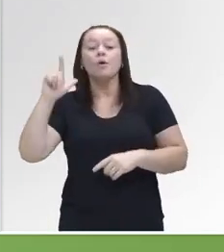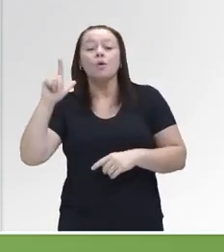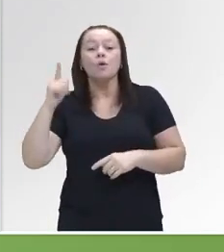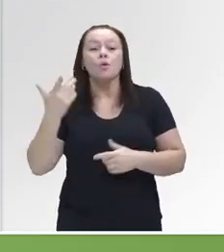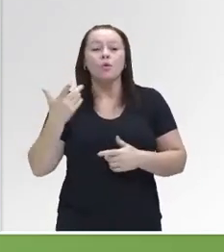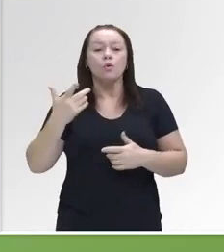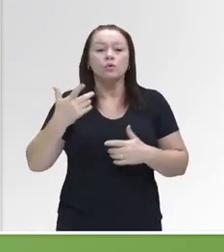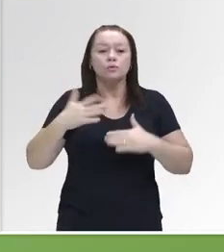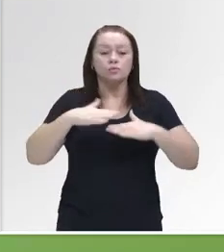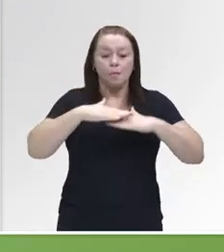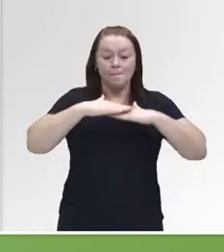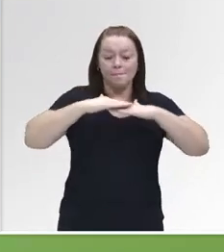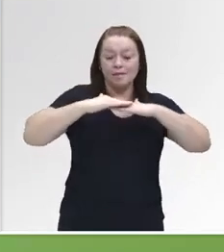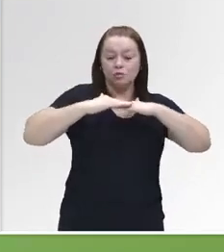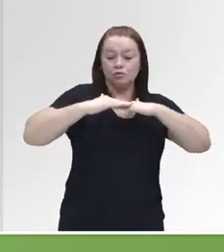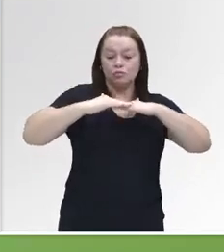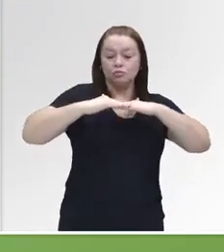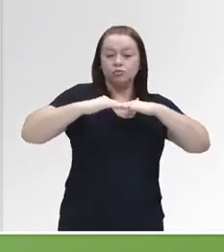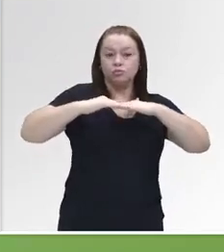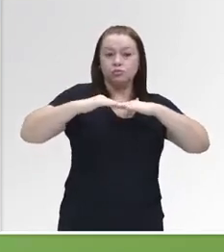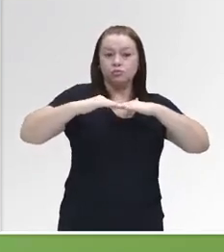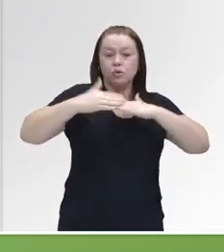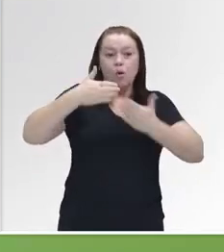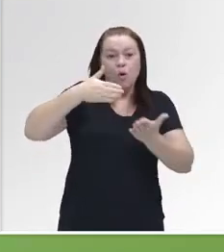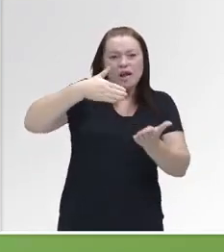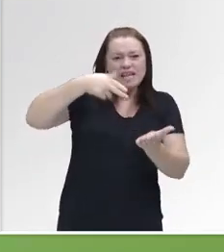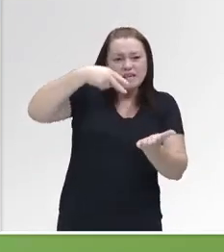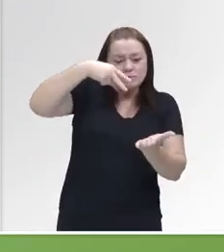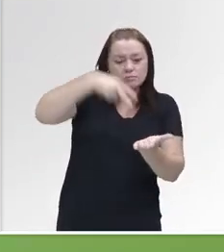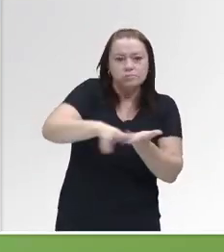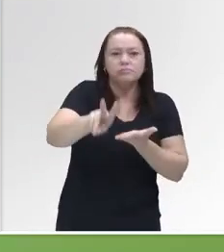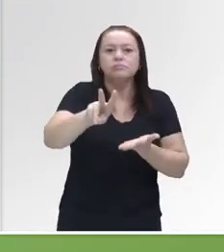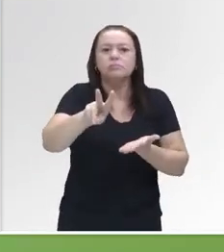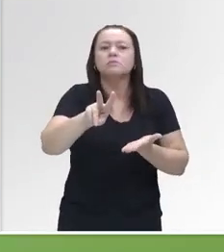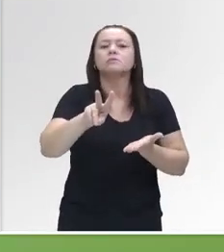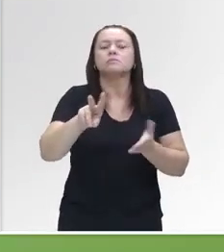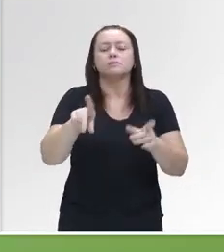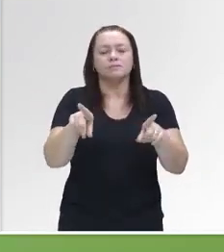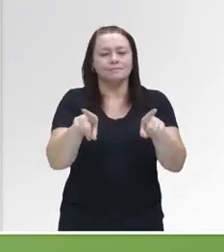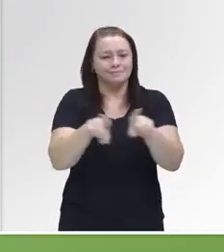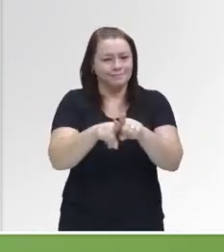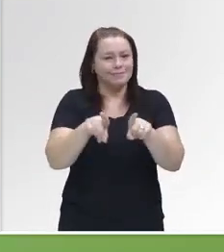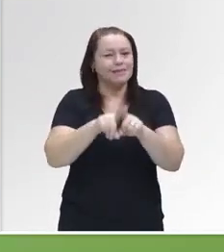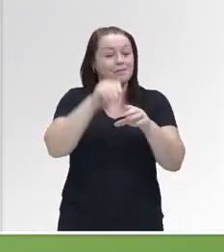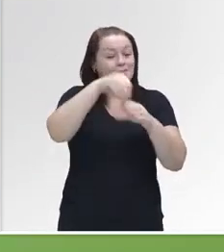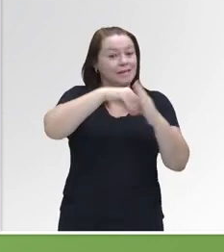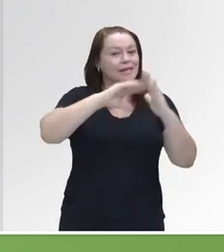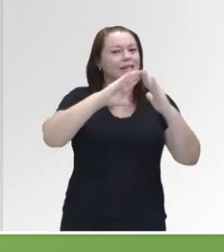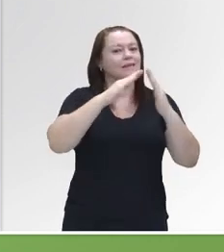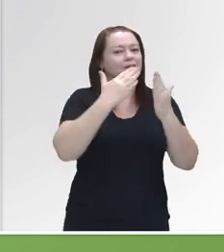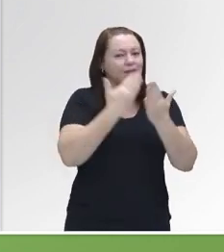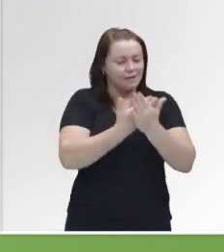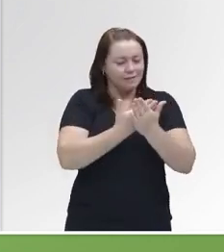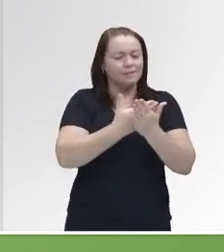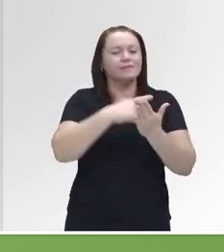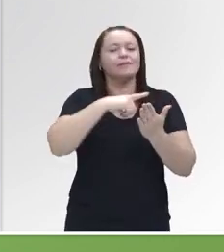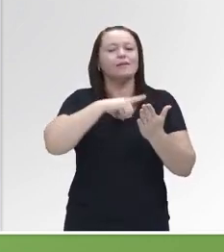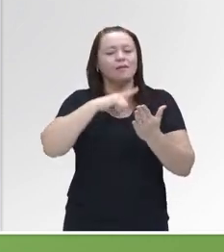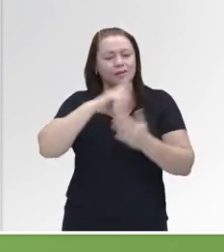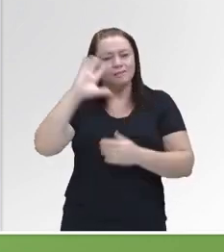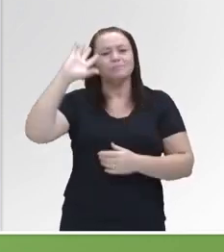pisos irregulares, né? Ou escorregadio, 10% também em escolas que apresenta essa quantidade